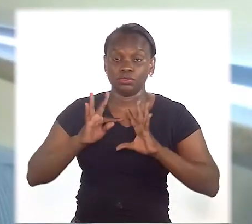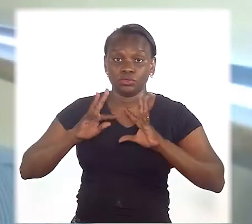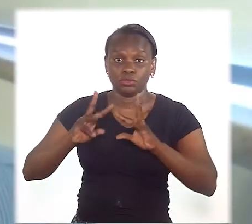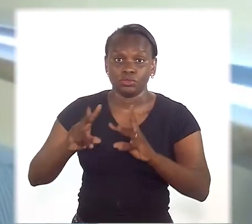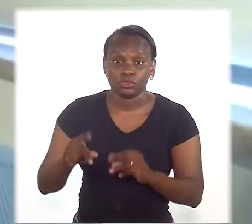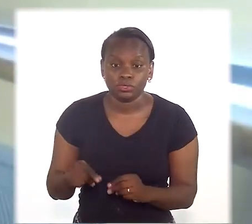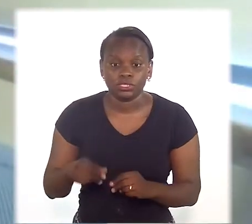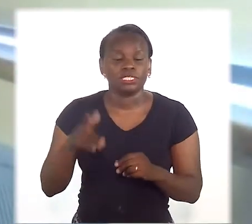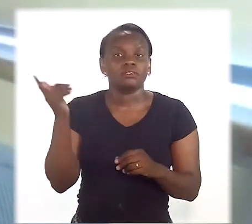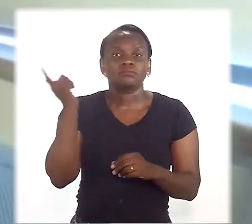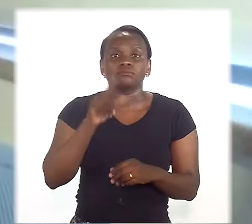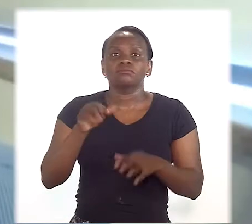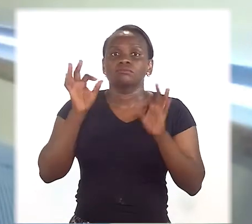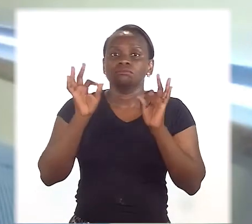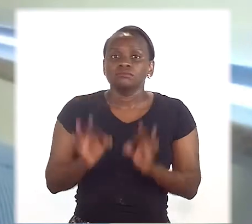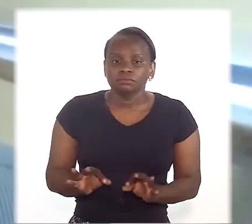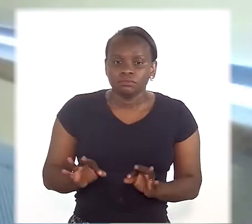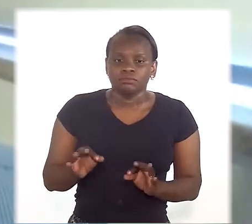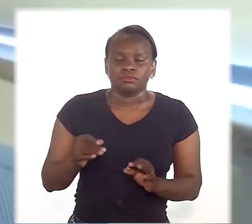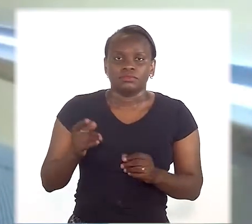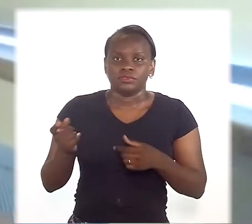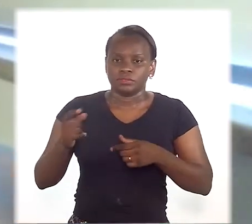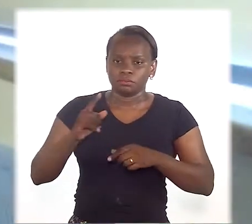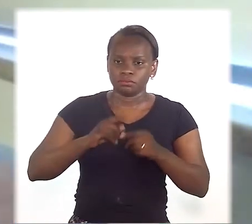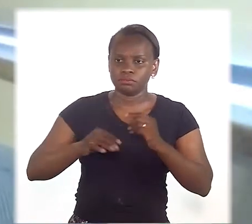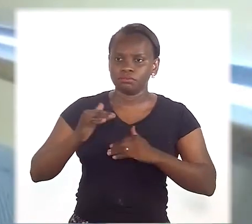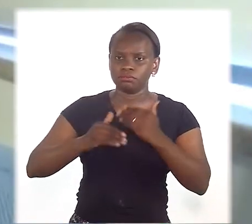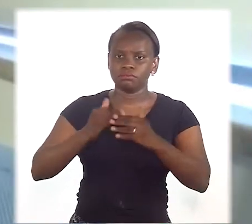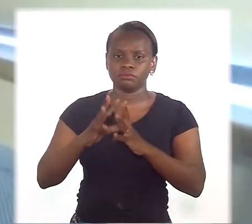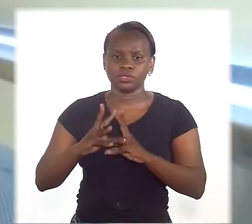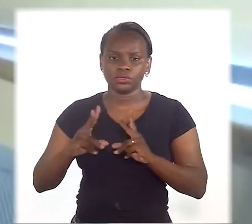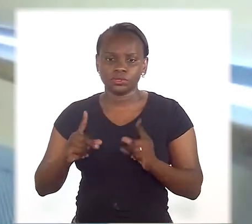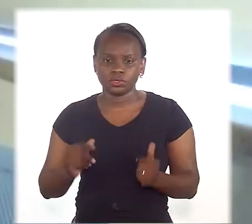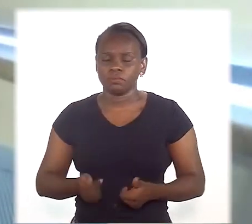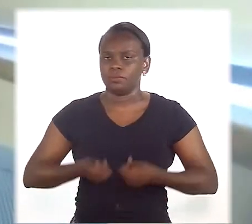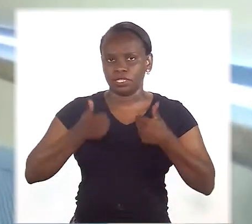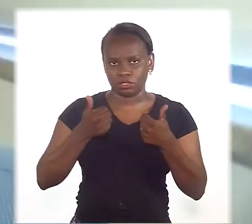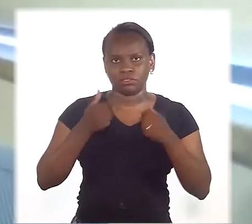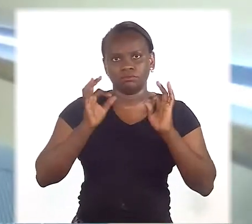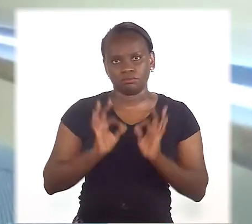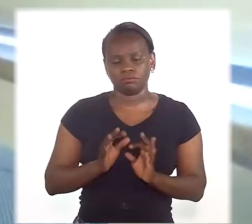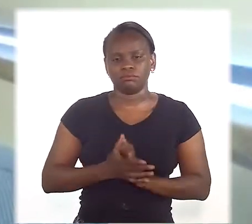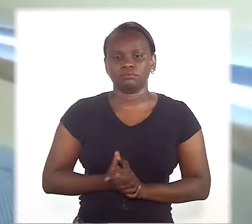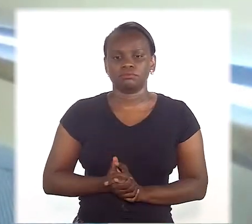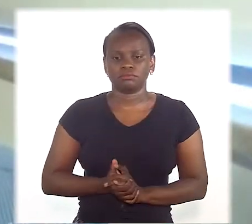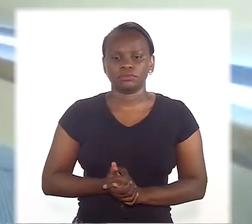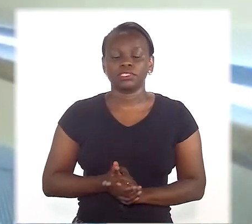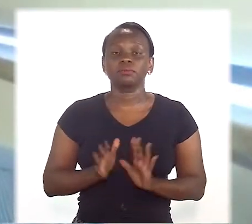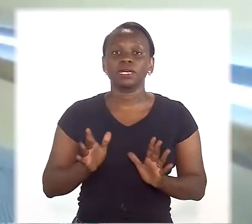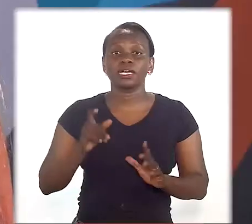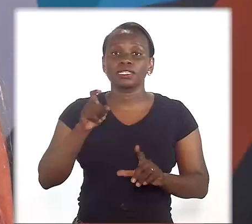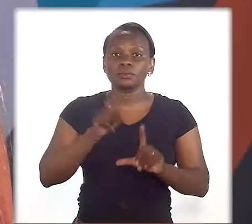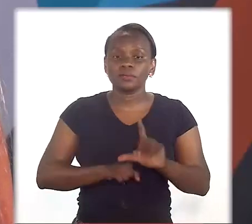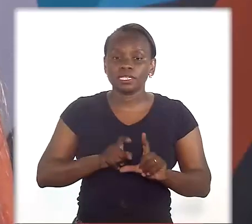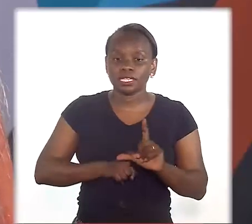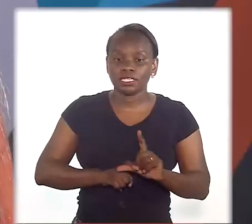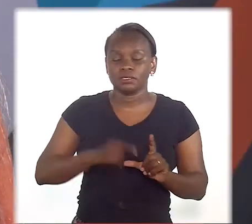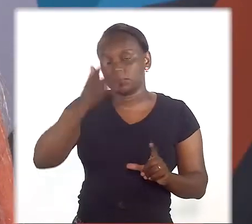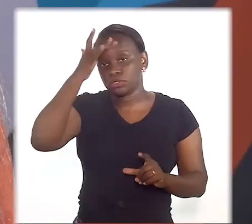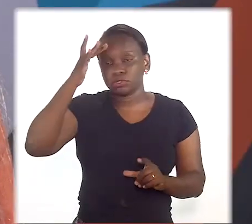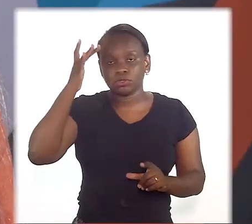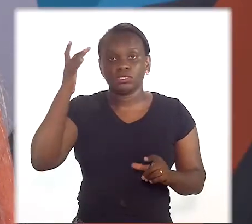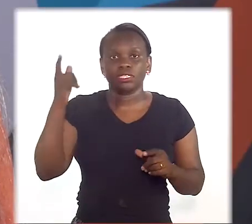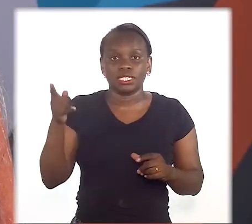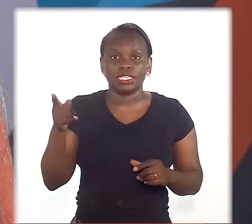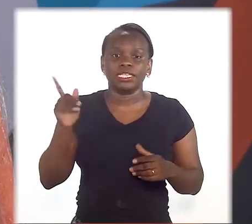mais abrangente, a efetividade na recuperação ela se torna mais patente. E a dependência química,